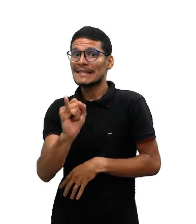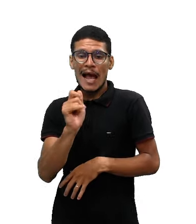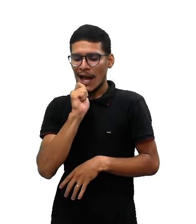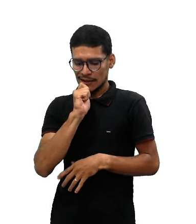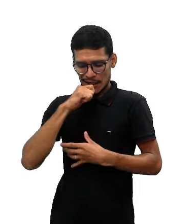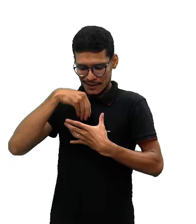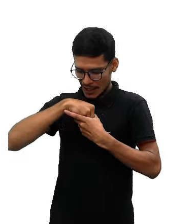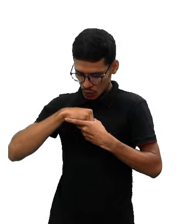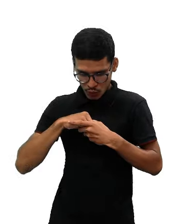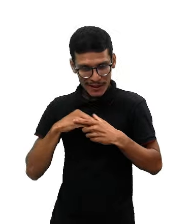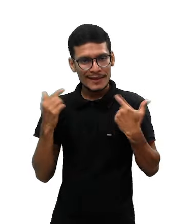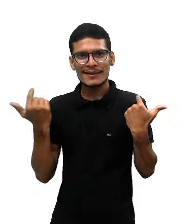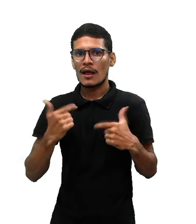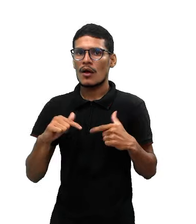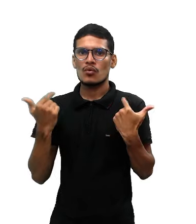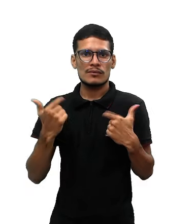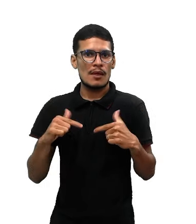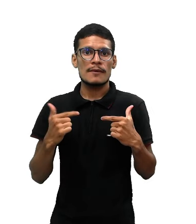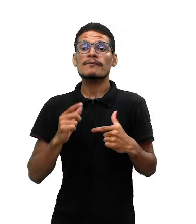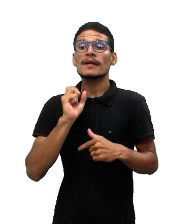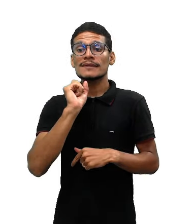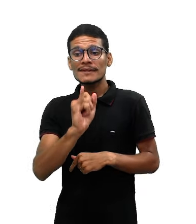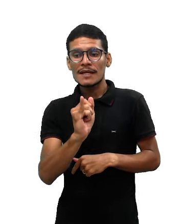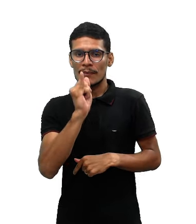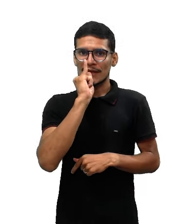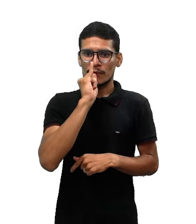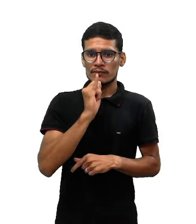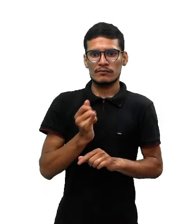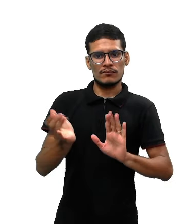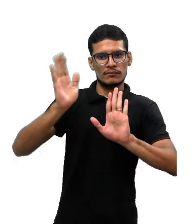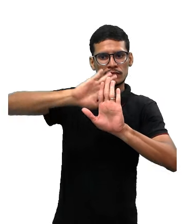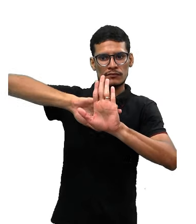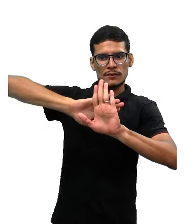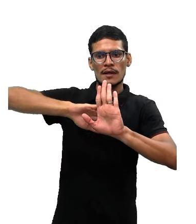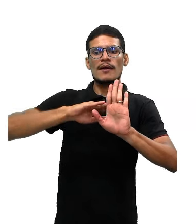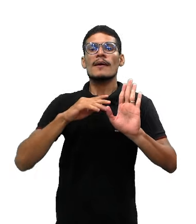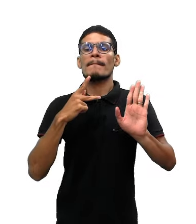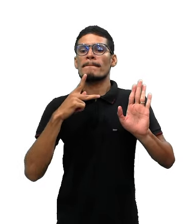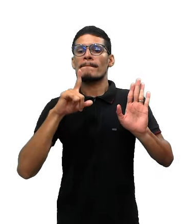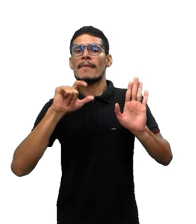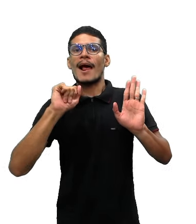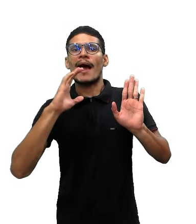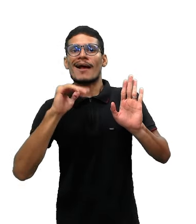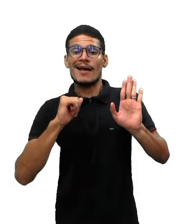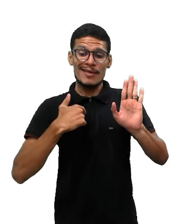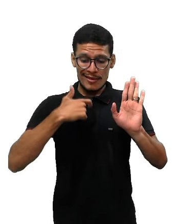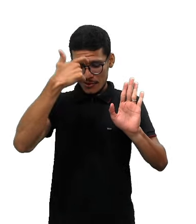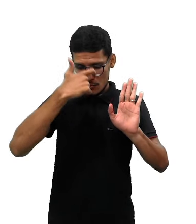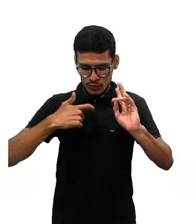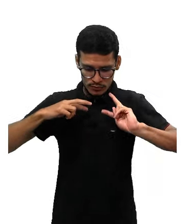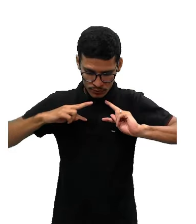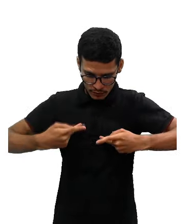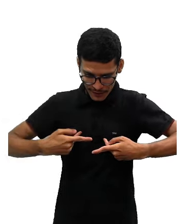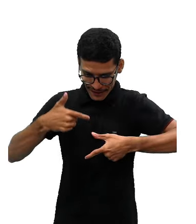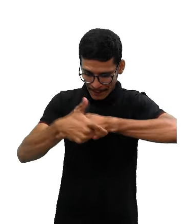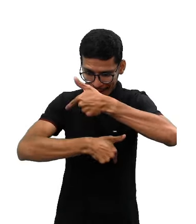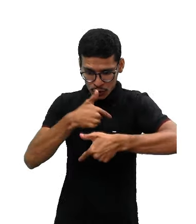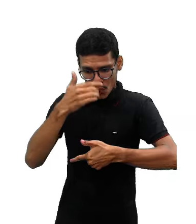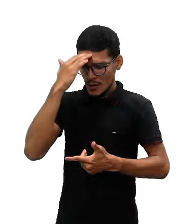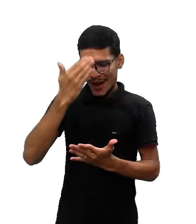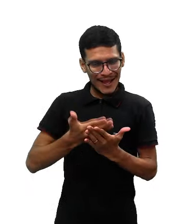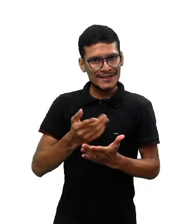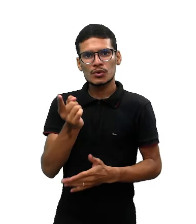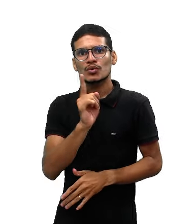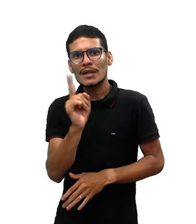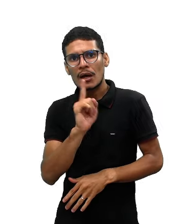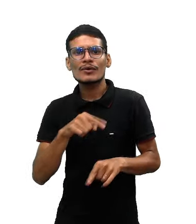nós. Tá? Se por trás daquela placa, aquele ser humano, aquele trabalhador, ele realmente não acredita e